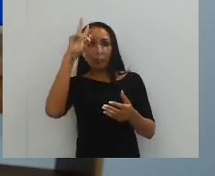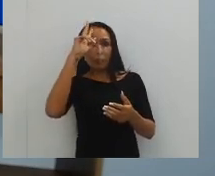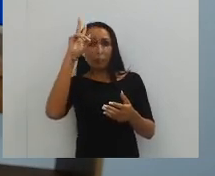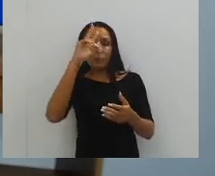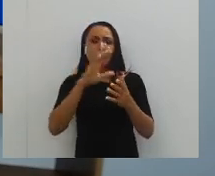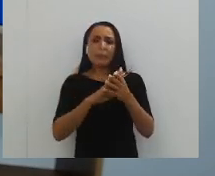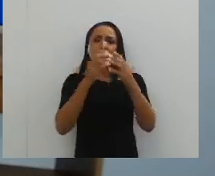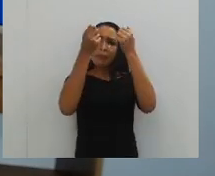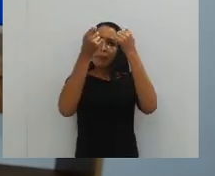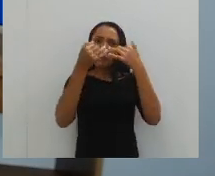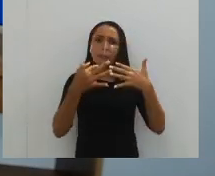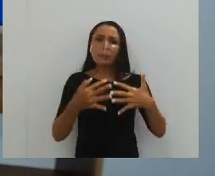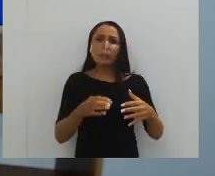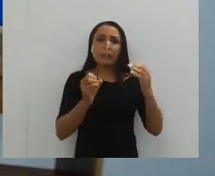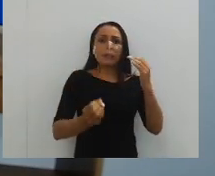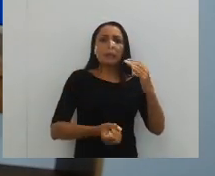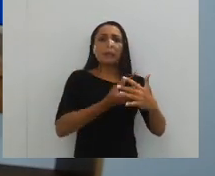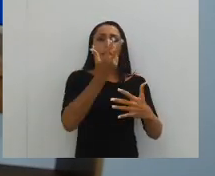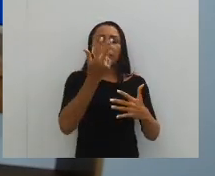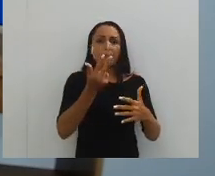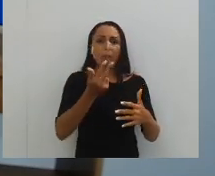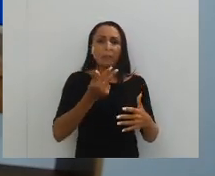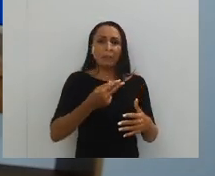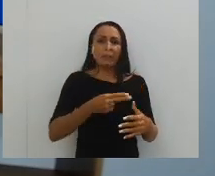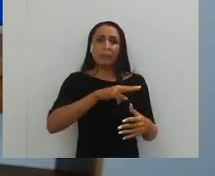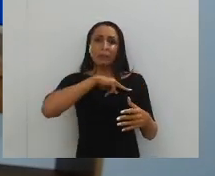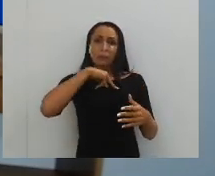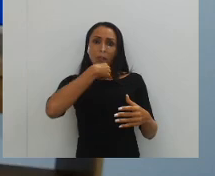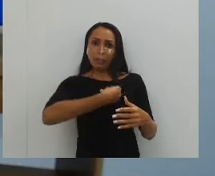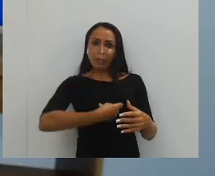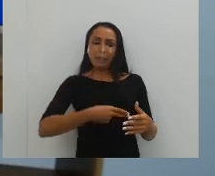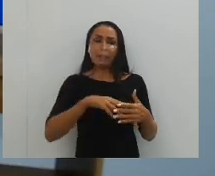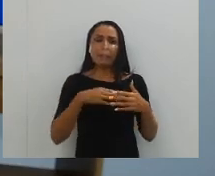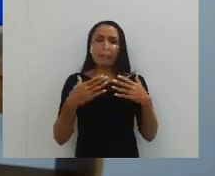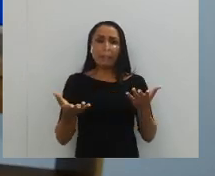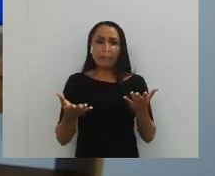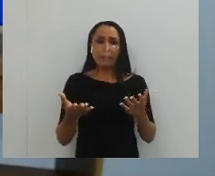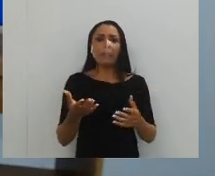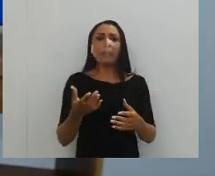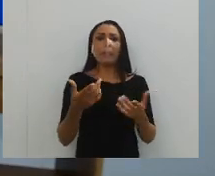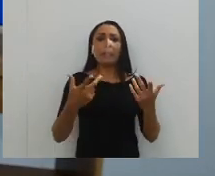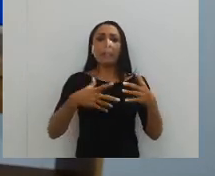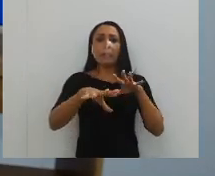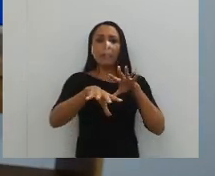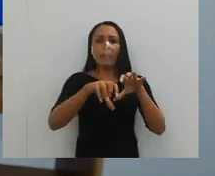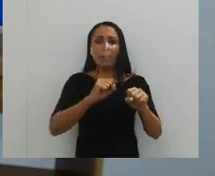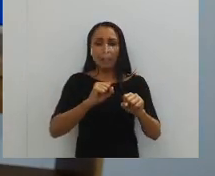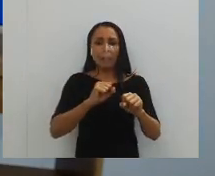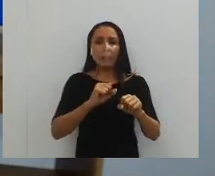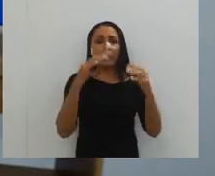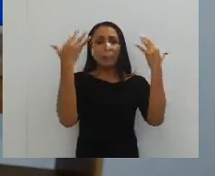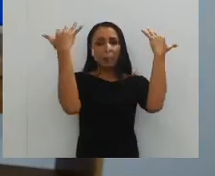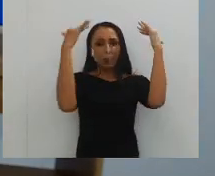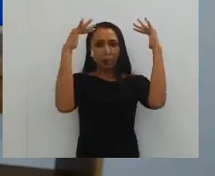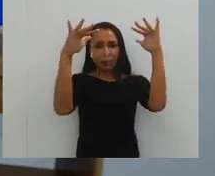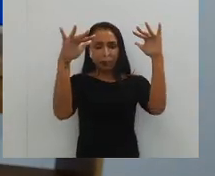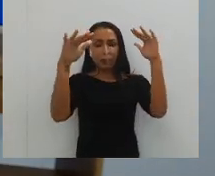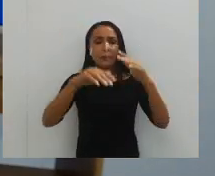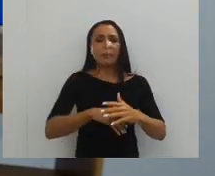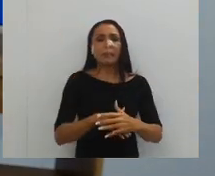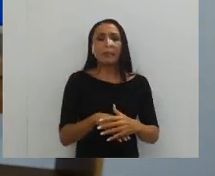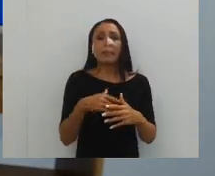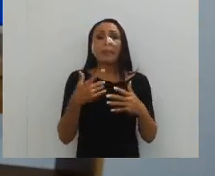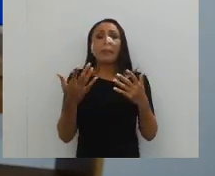Linneu, nascido na Suécia, originalmente ele era um botânico, mas aí pela necessidade